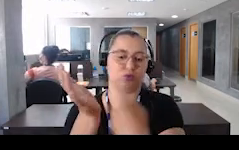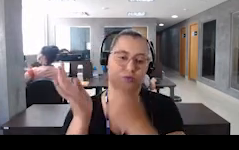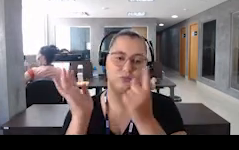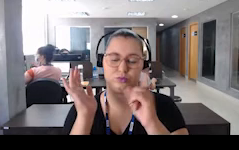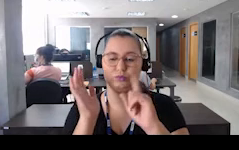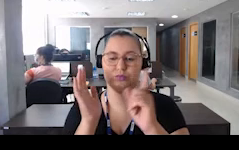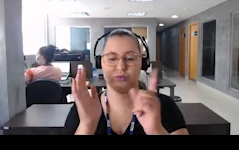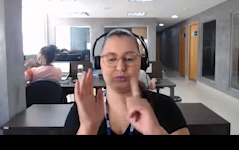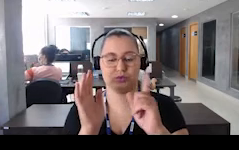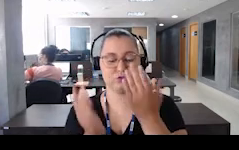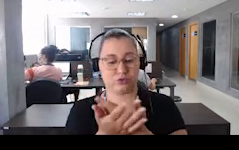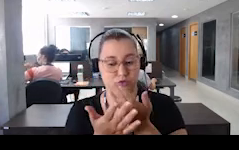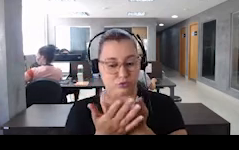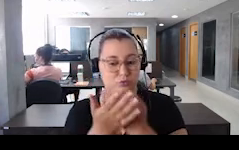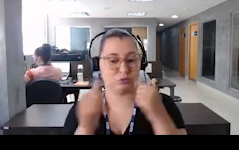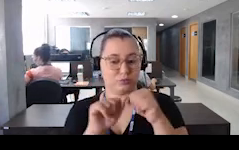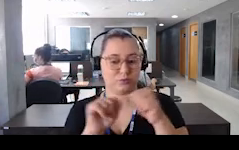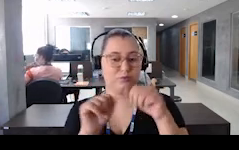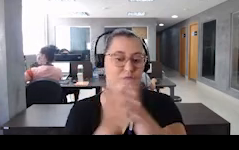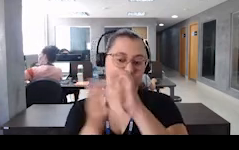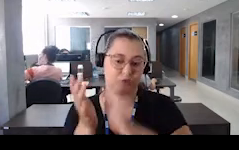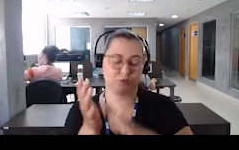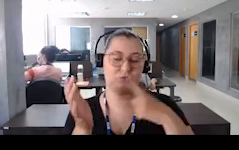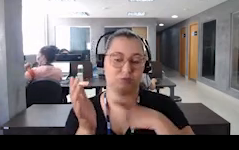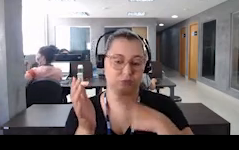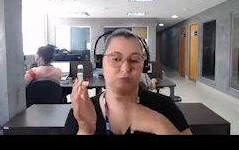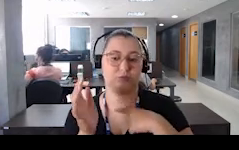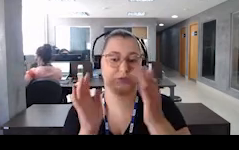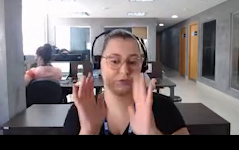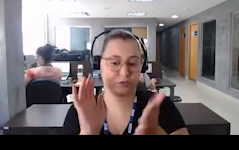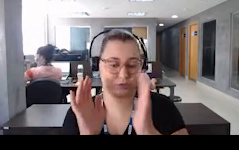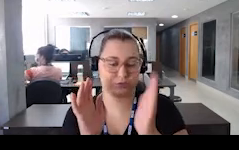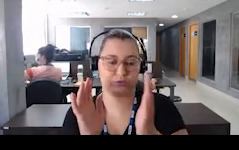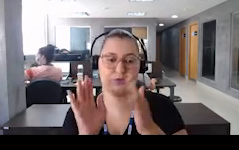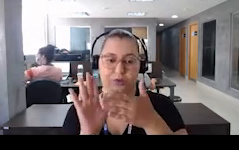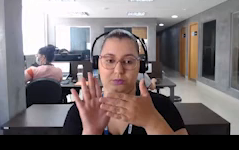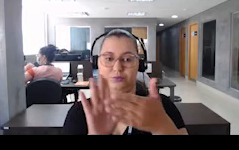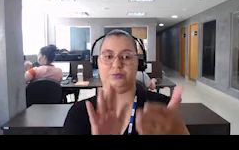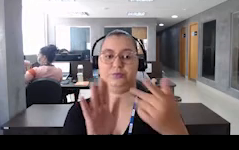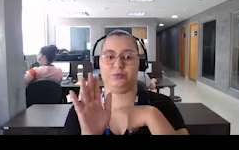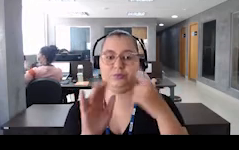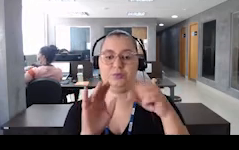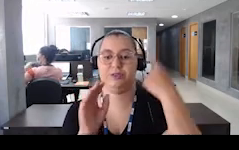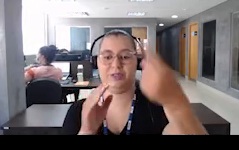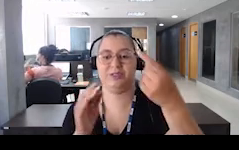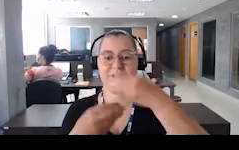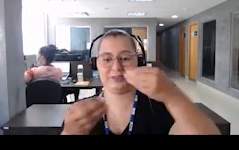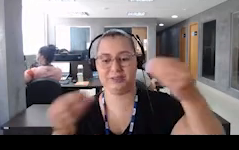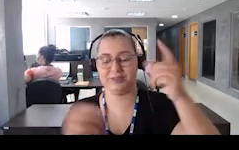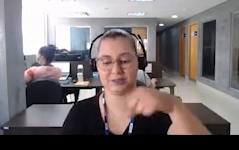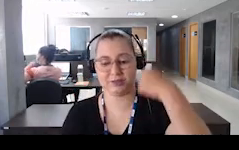compromissos, mas não deixem de se dedicar para poder fazer essas atividades, porque assim o prazo está curto, né? E se vocês depois de deixarem para